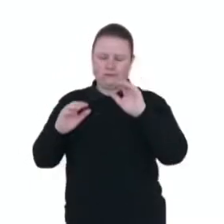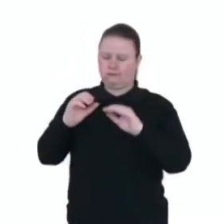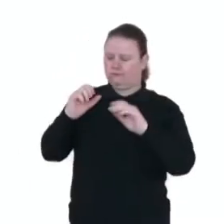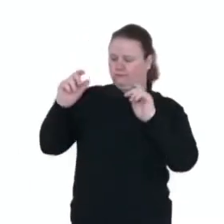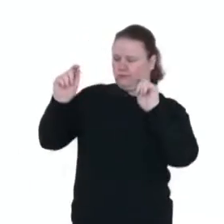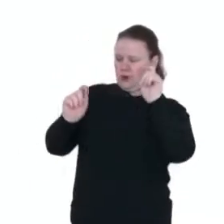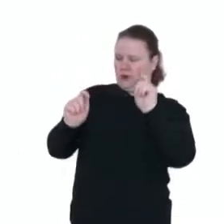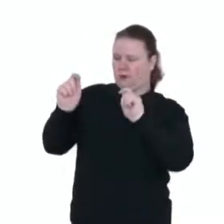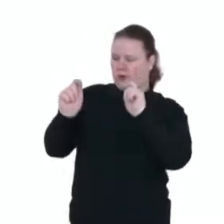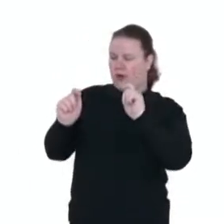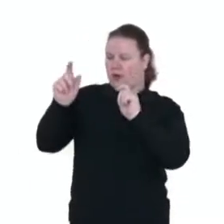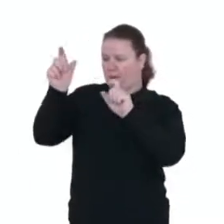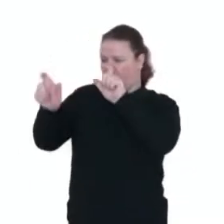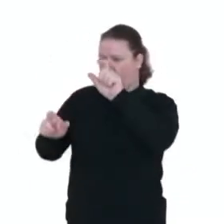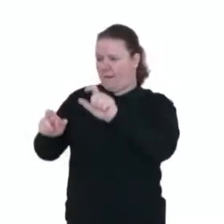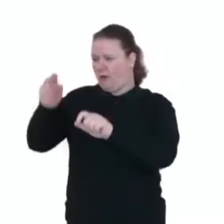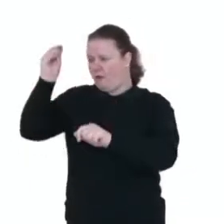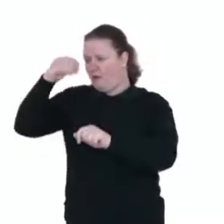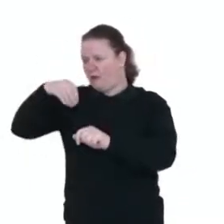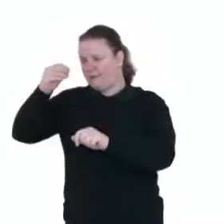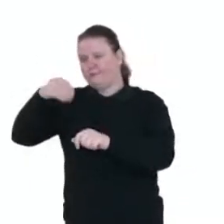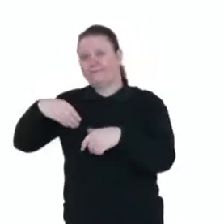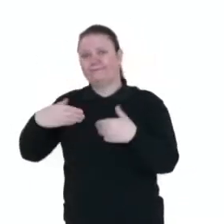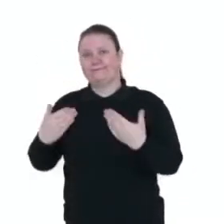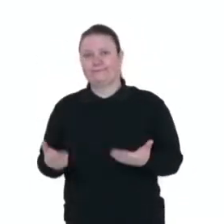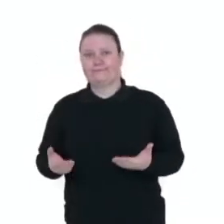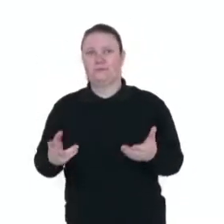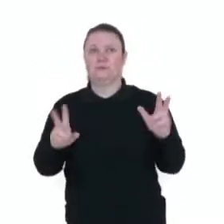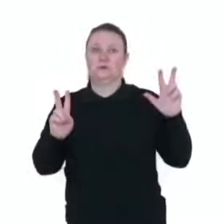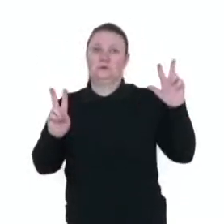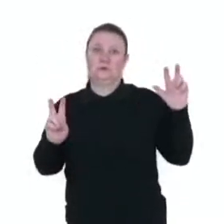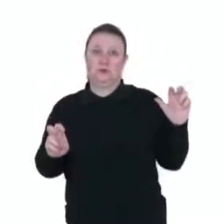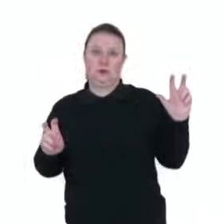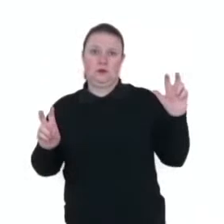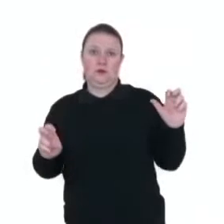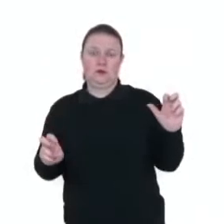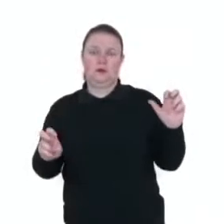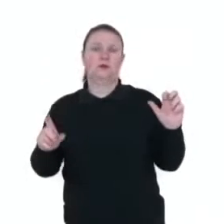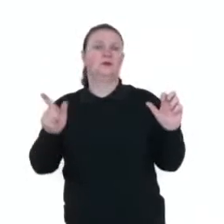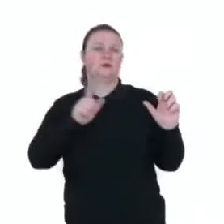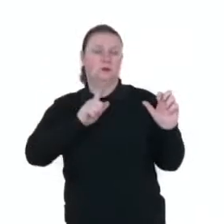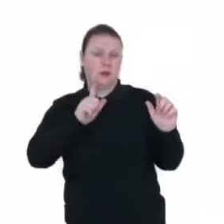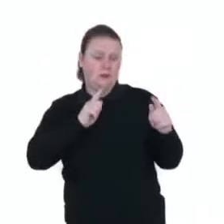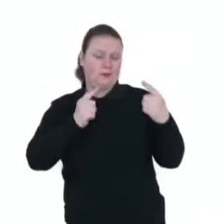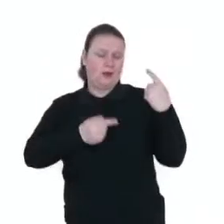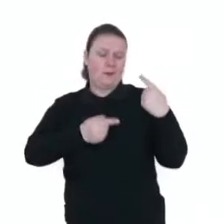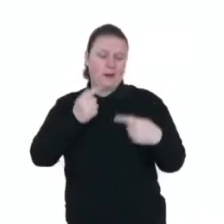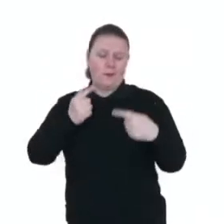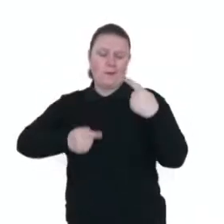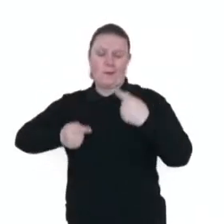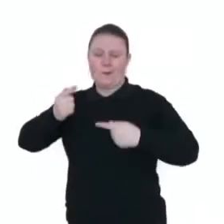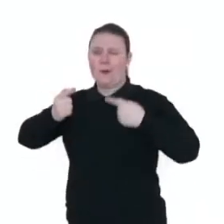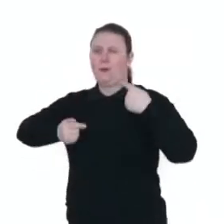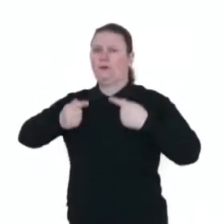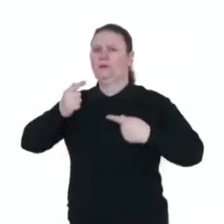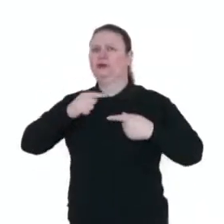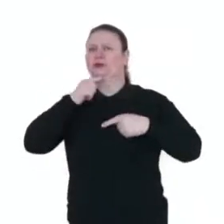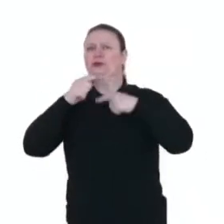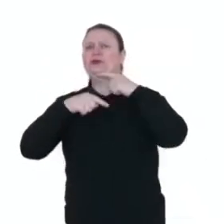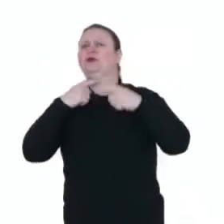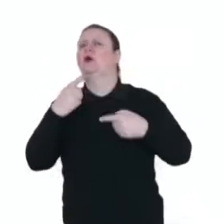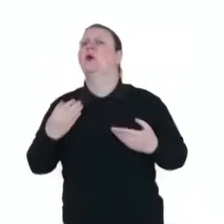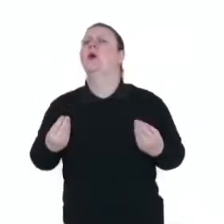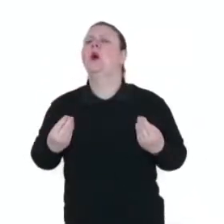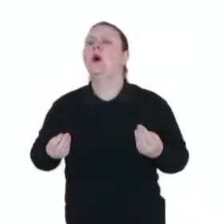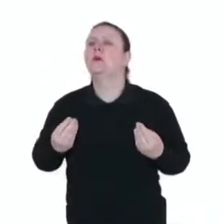fraco. E nos dias de hoje, esse tema ele traz muitas discussões e questionamentos. Como podemos acabar